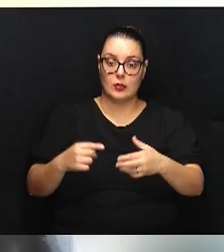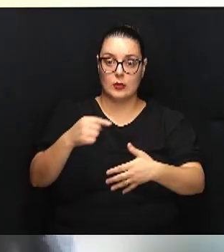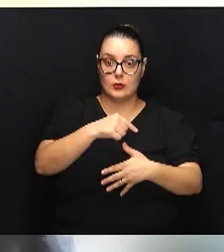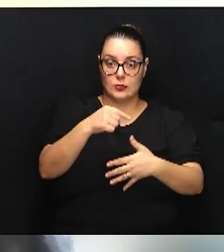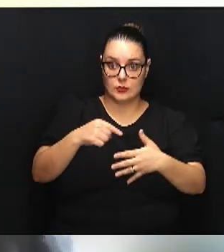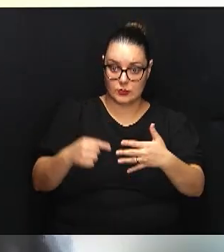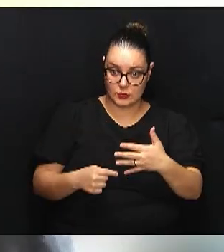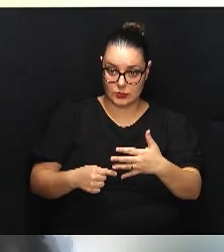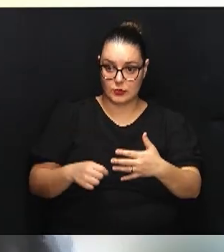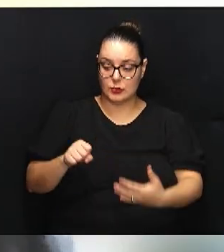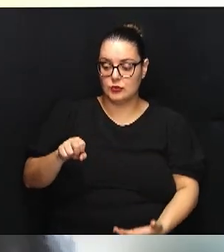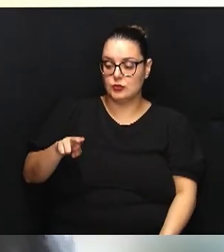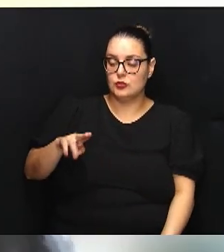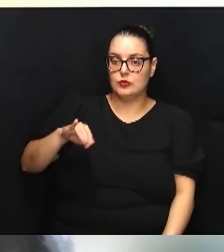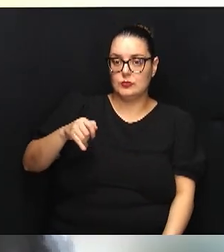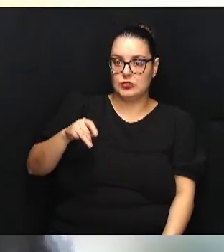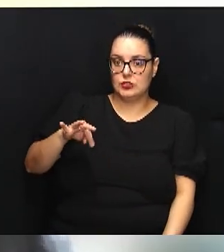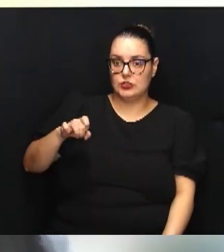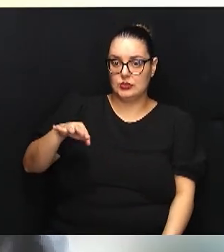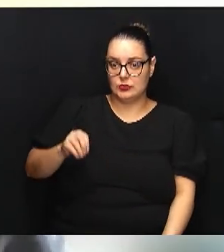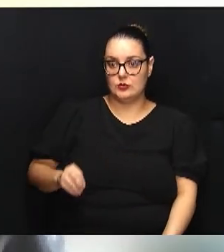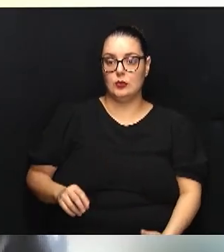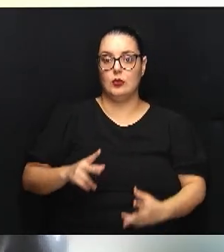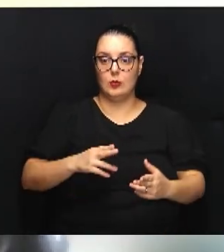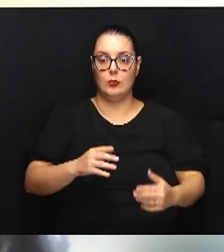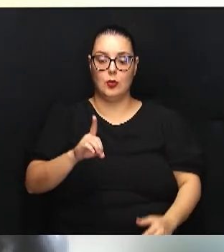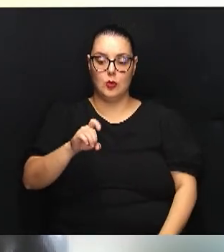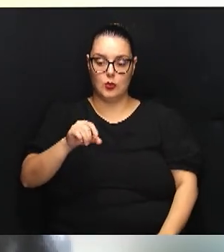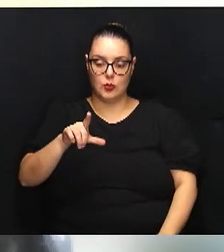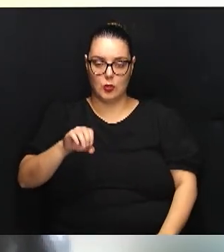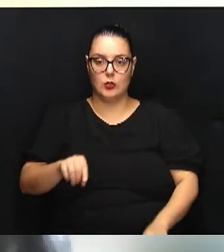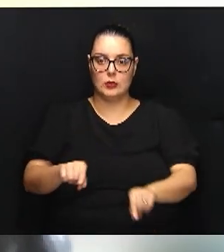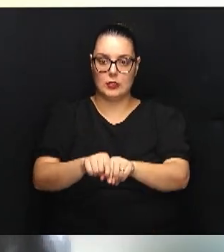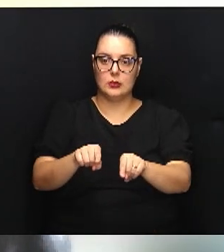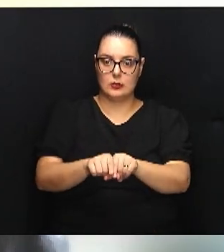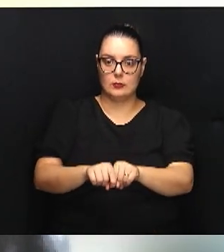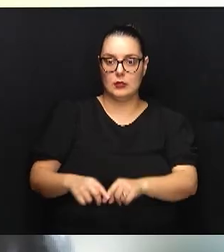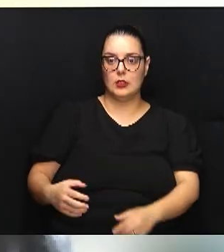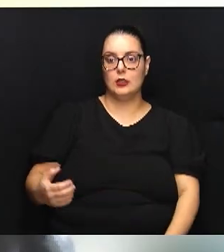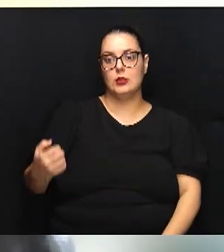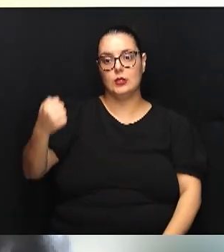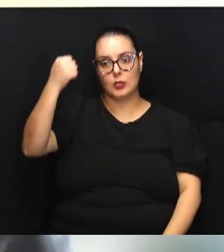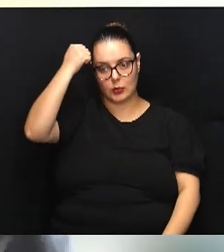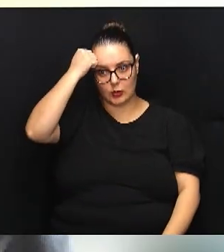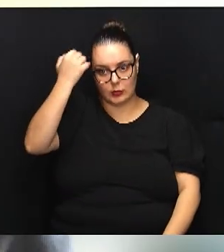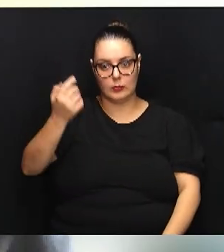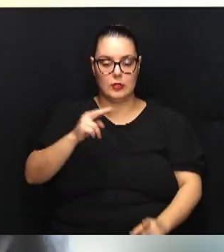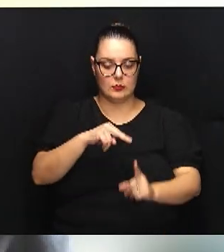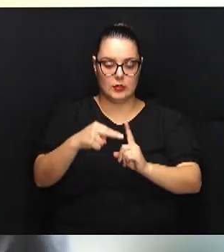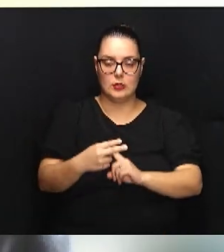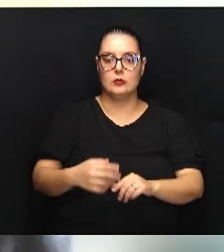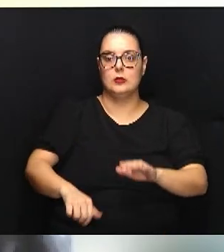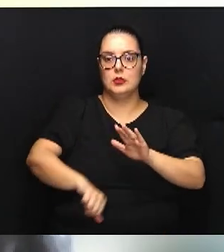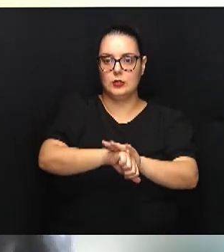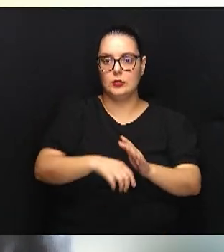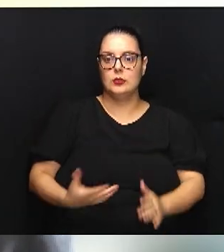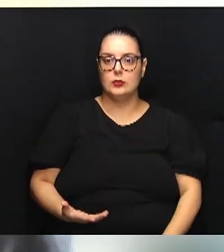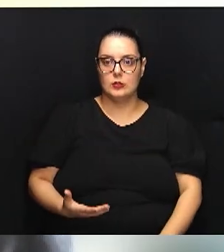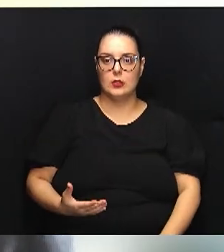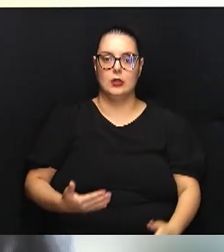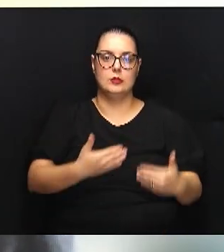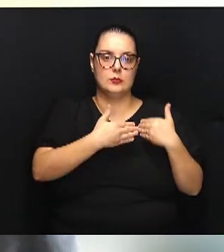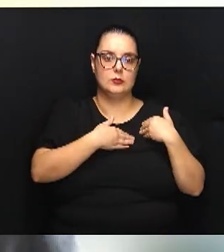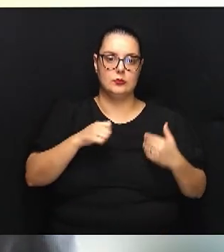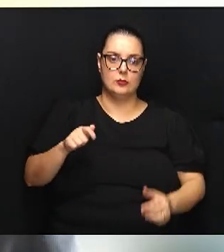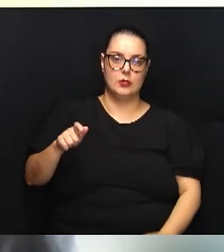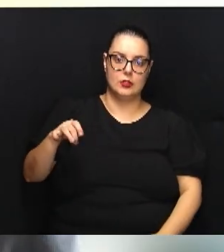são analisados os critérios subjetivos, como dolo e culpa, para poder aferir se, do ponto de vista criminal,